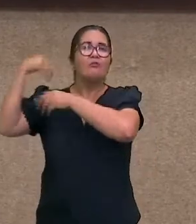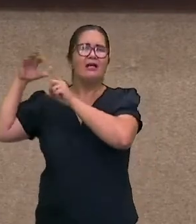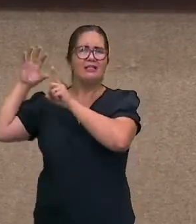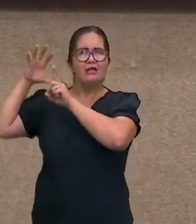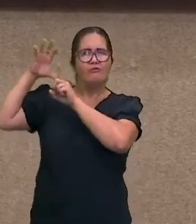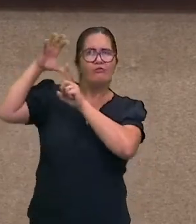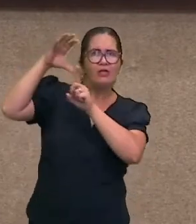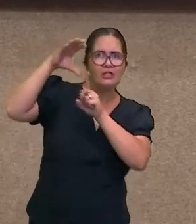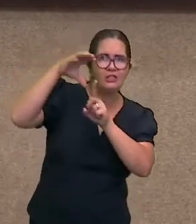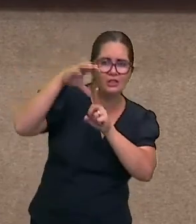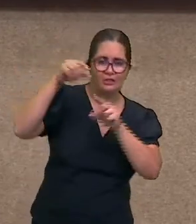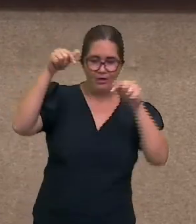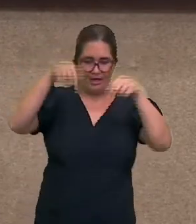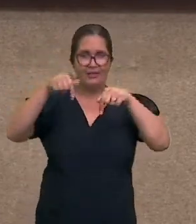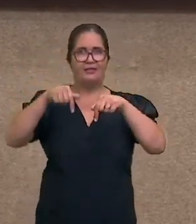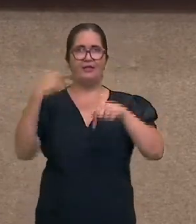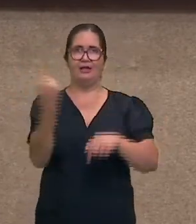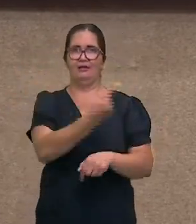social.